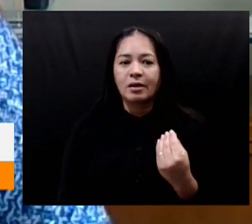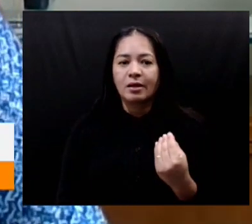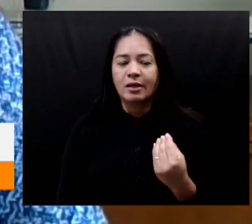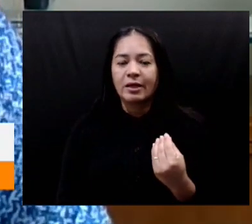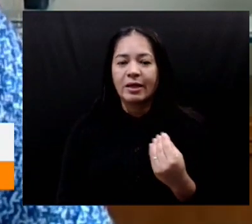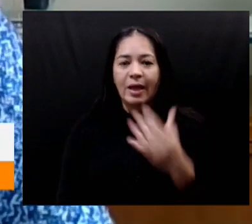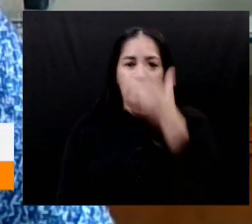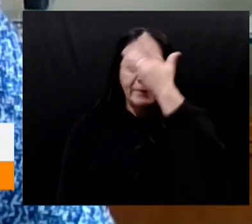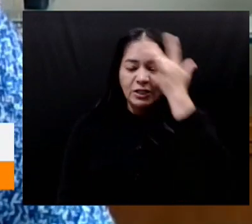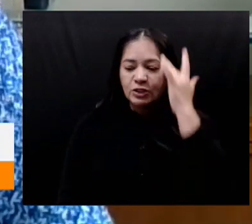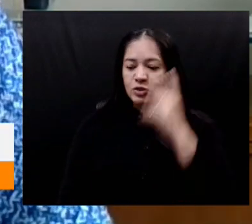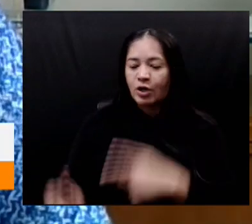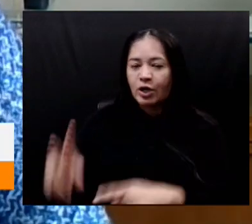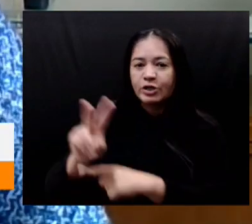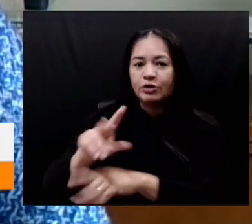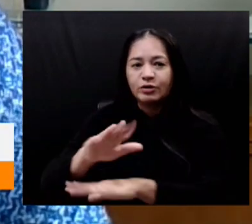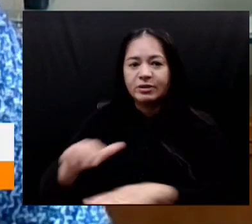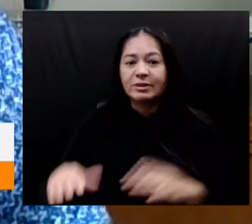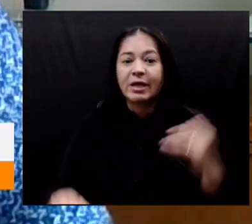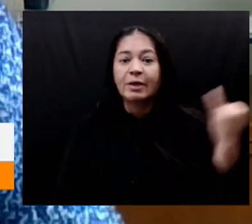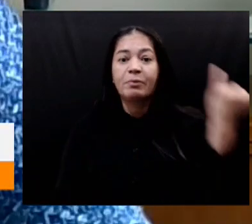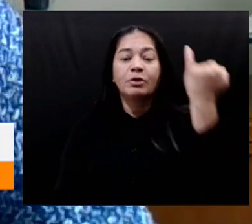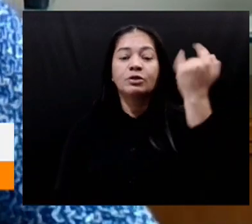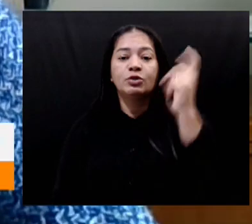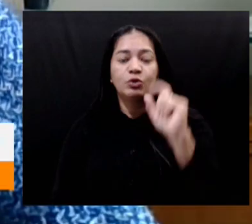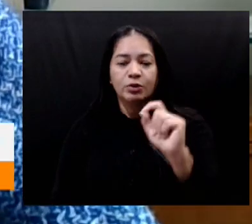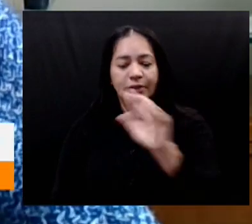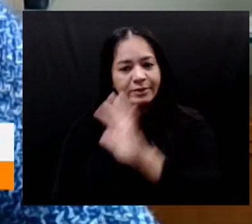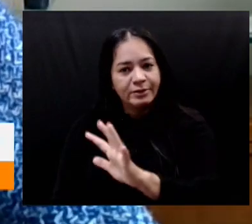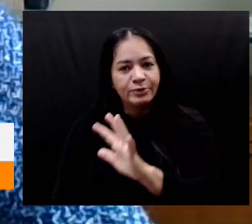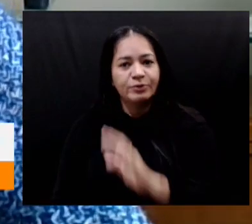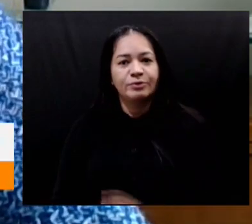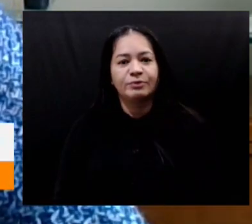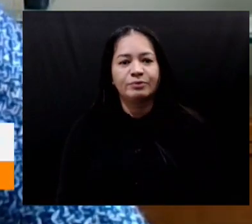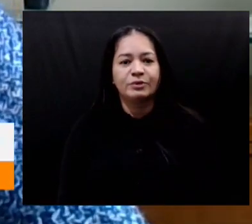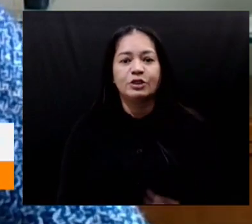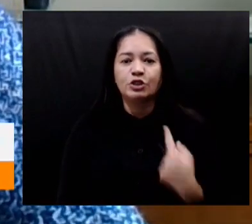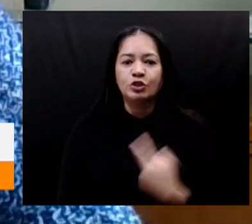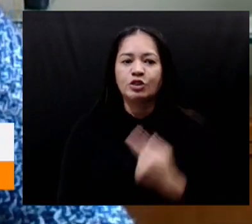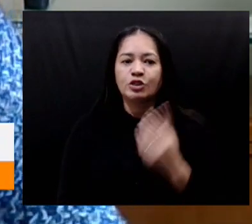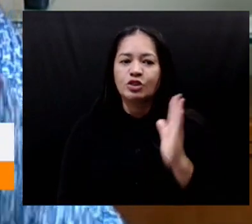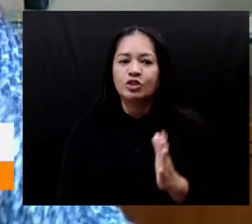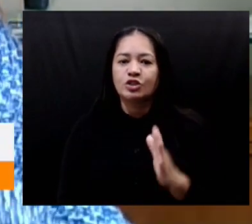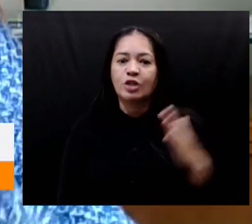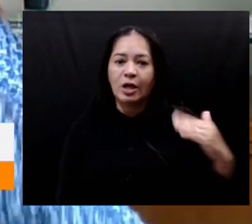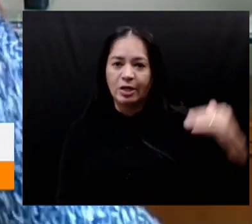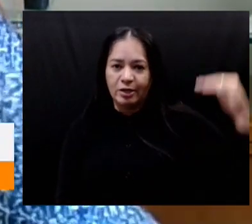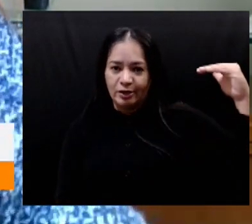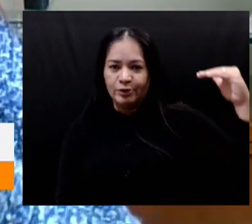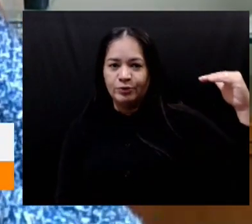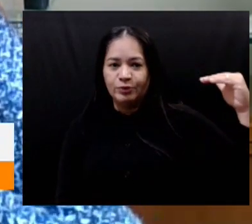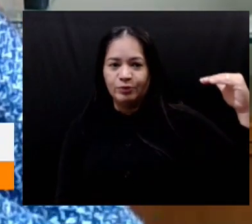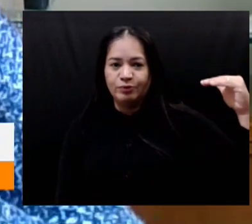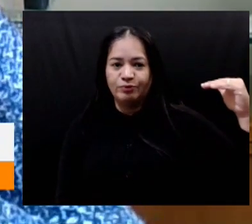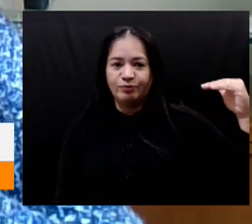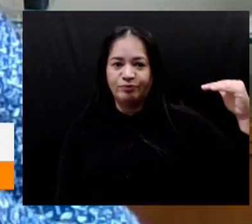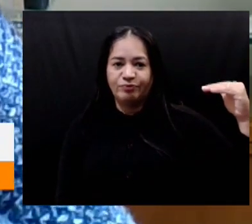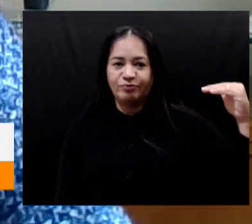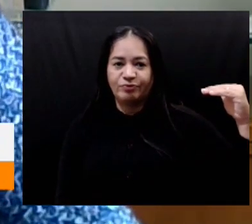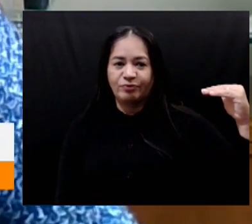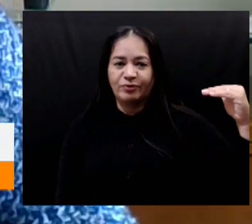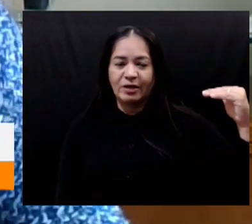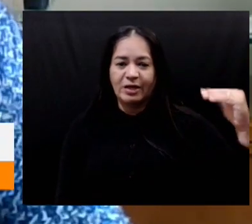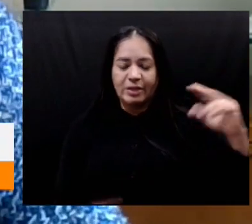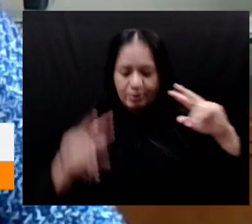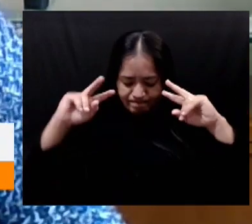fator fundamental isto. E para nós que já somos adultos, é um constante olhar-se para